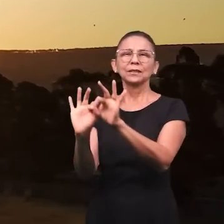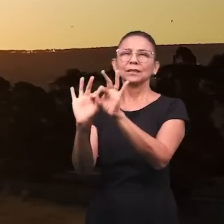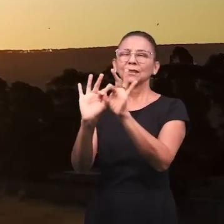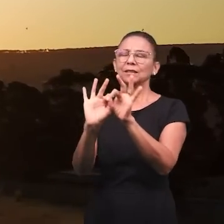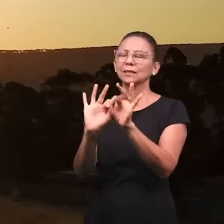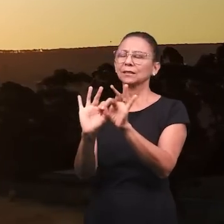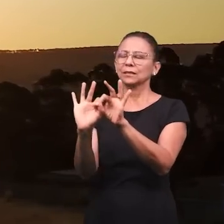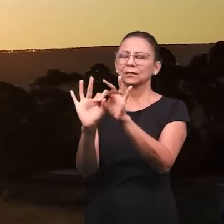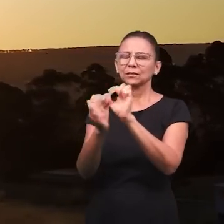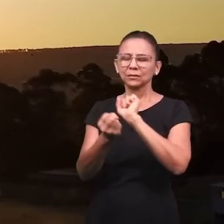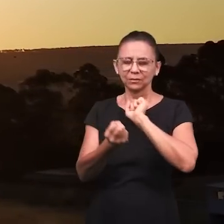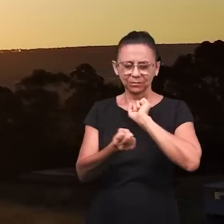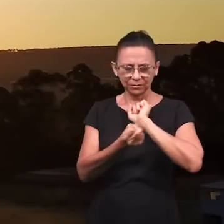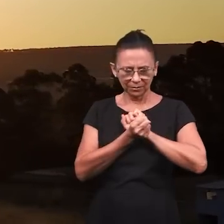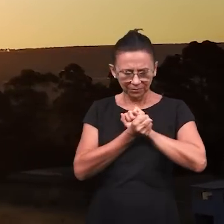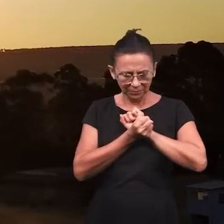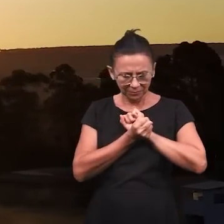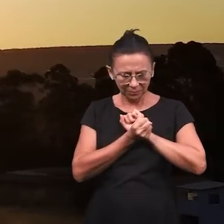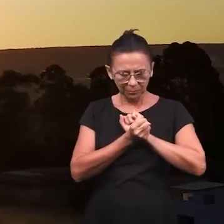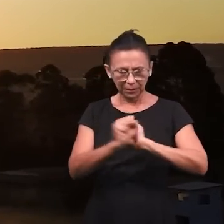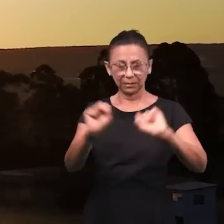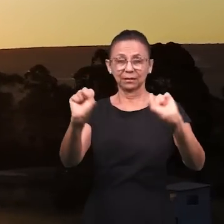perdão, comunhão.